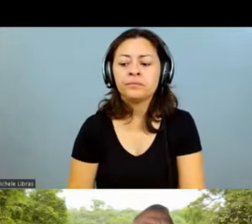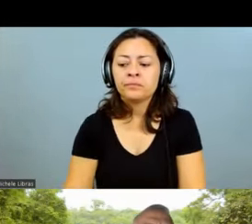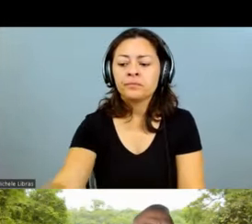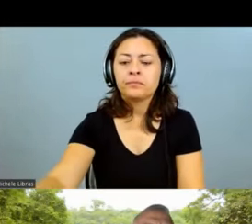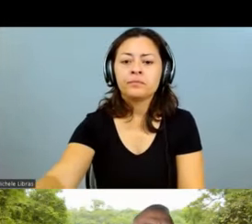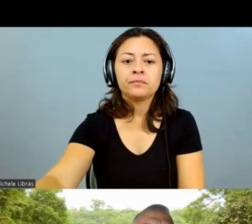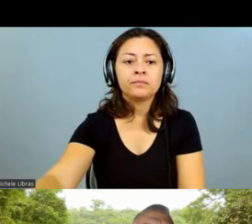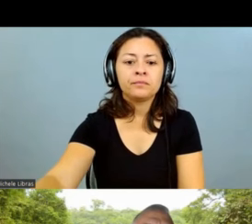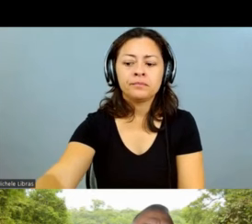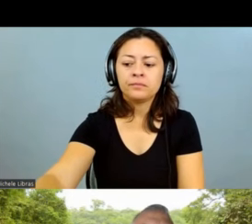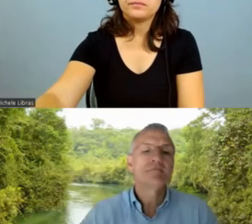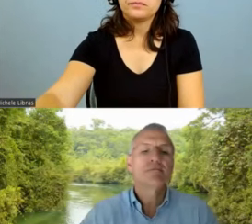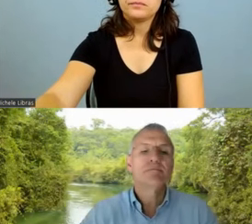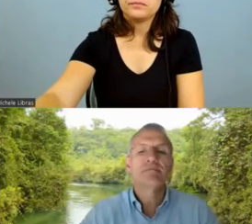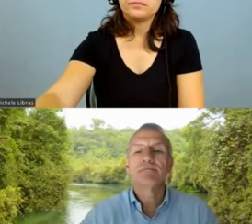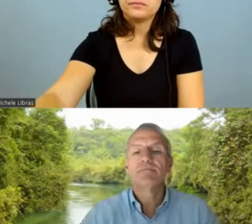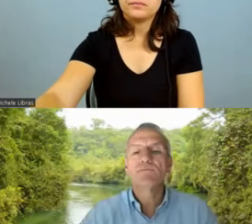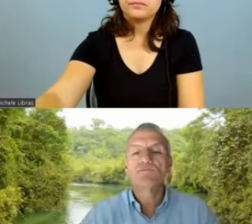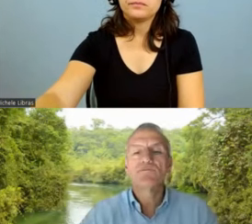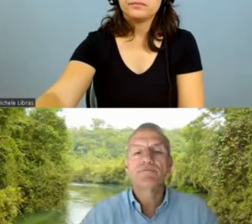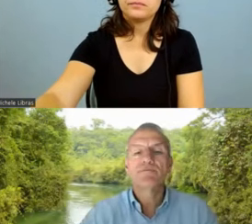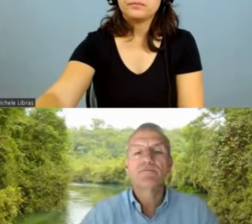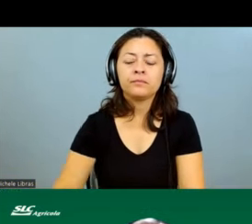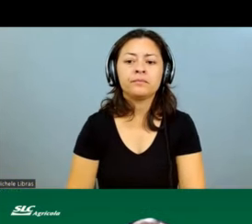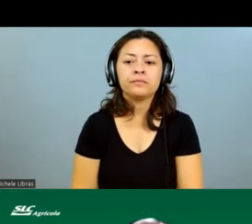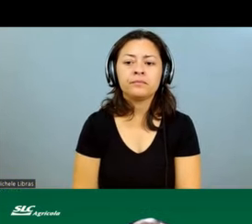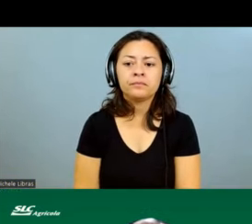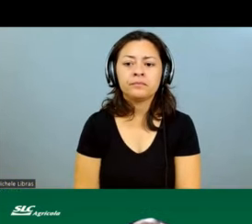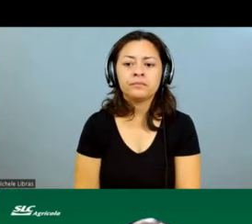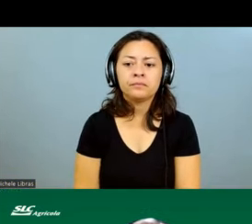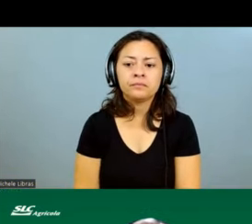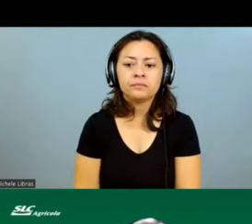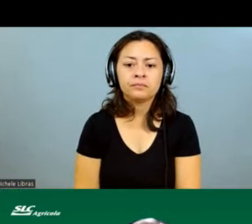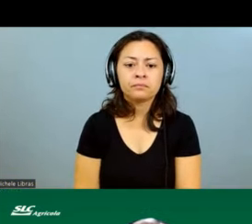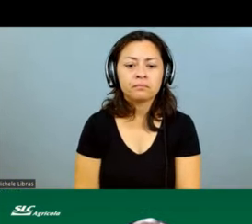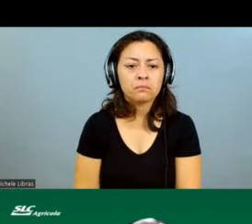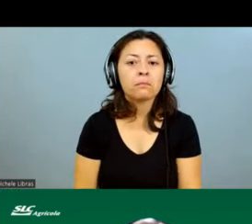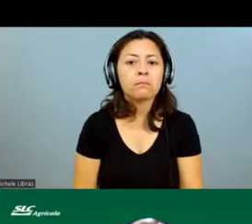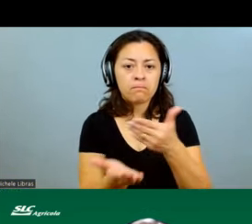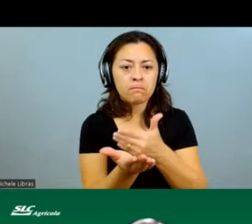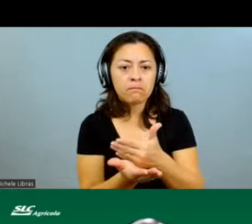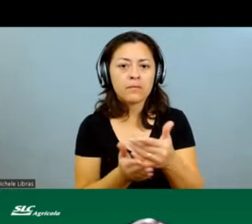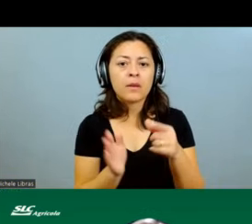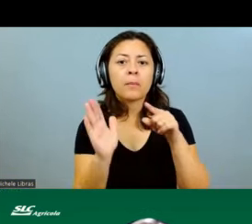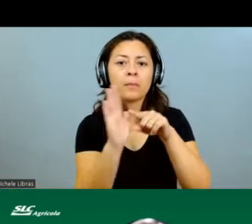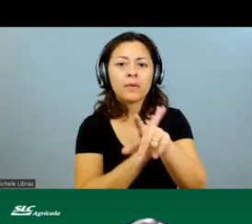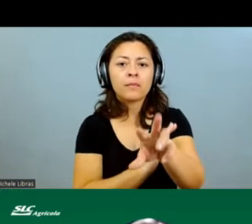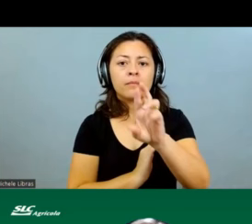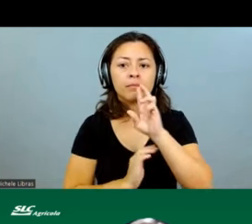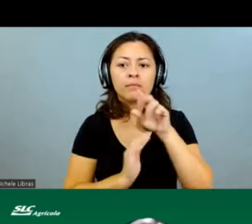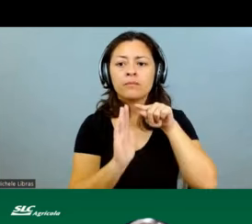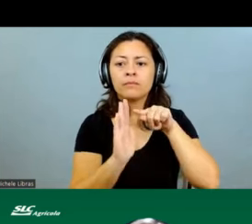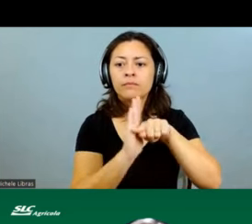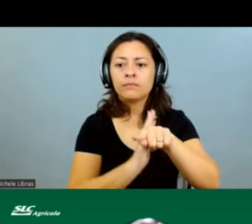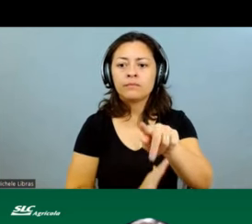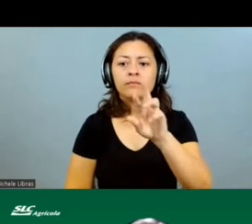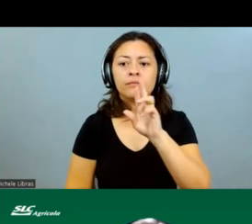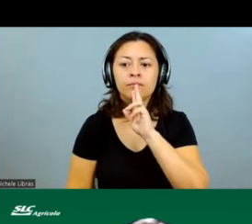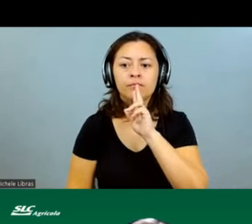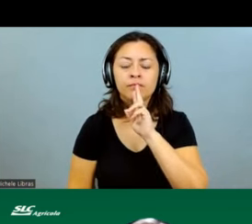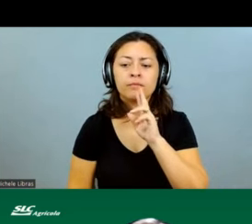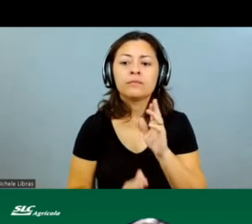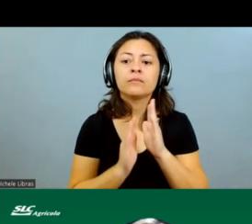respostas agora daremos início ao q& pedimos por gentileza que façam suas perguntas por